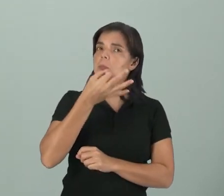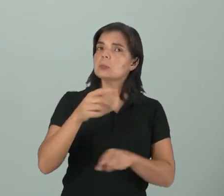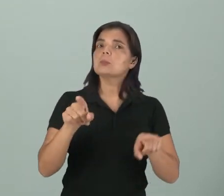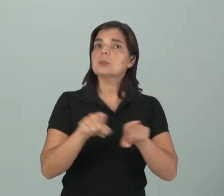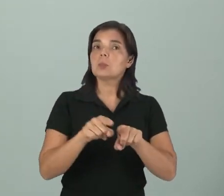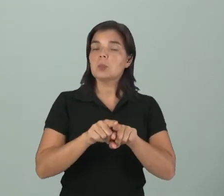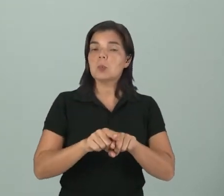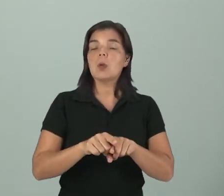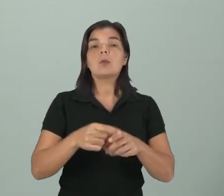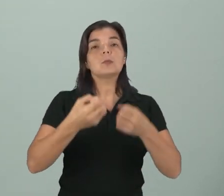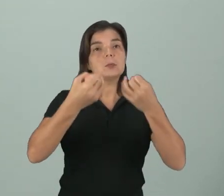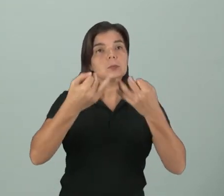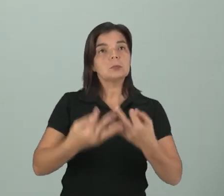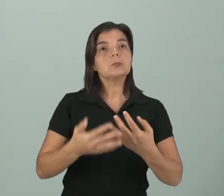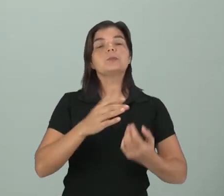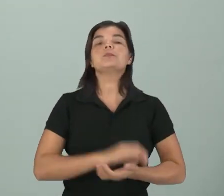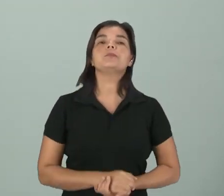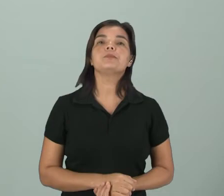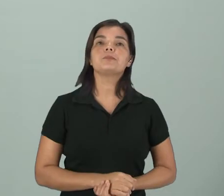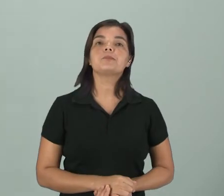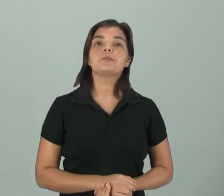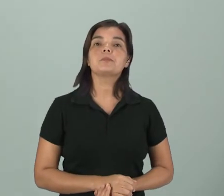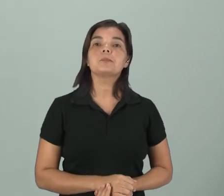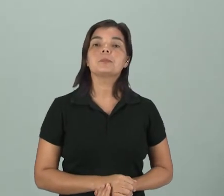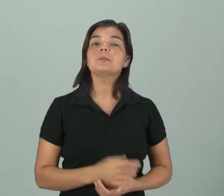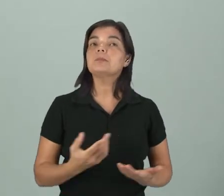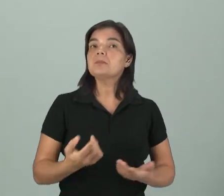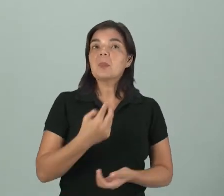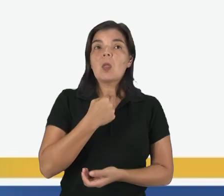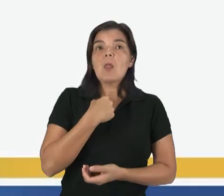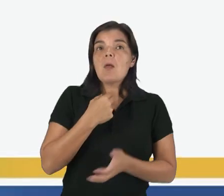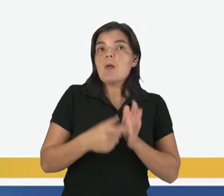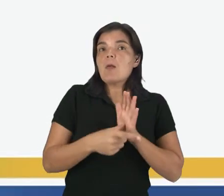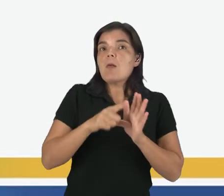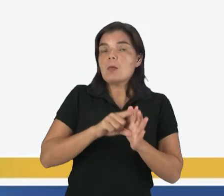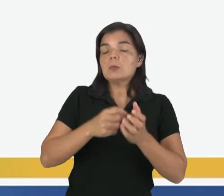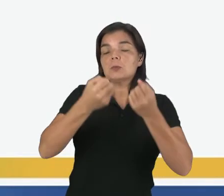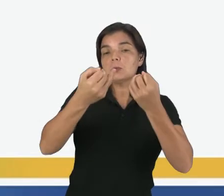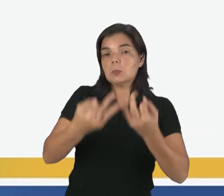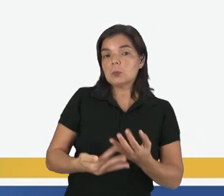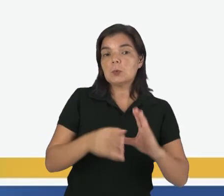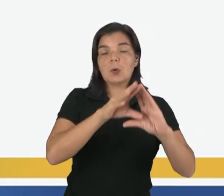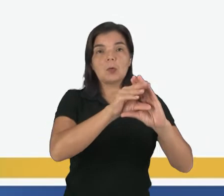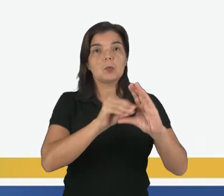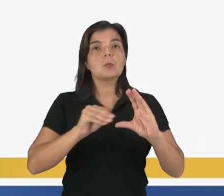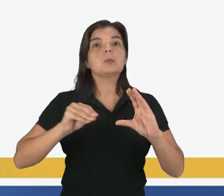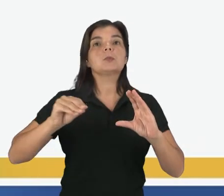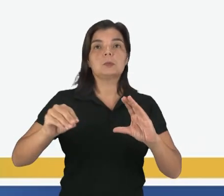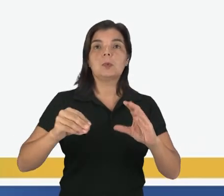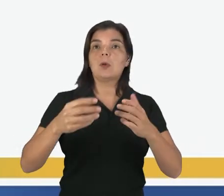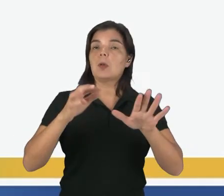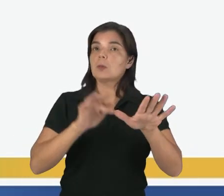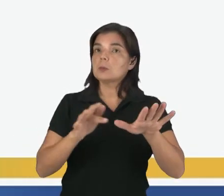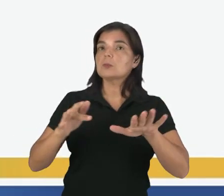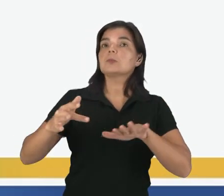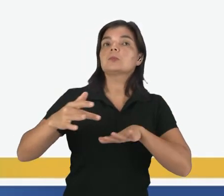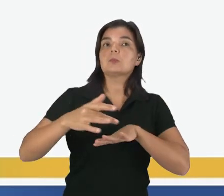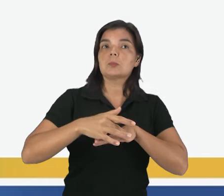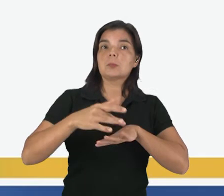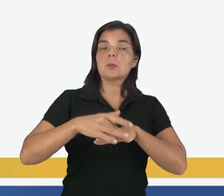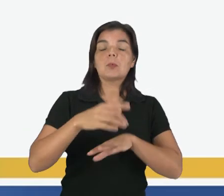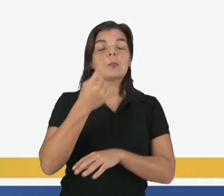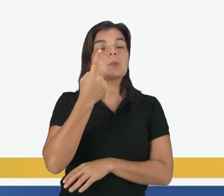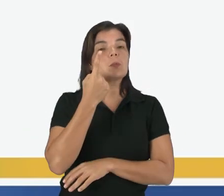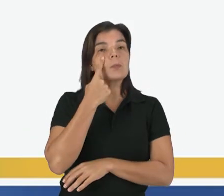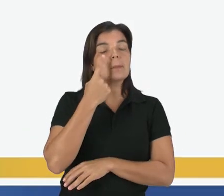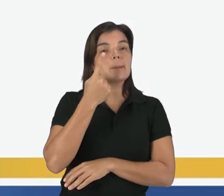posicionamento acerca daquele comentário. Vamos lá. É imprescindível que antes de comentar ou compartilhar algo nas